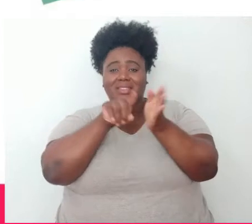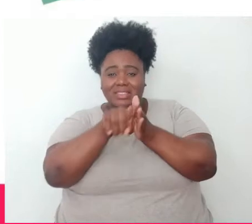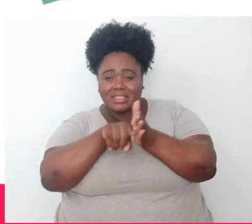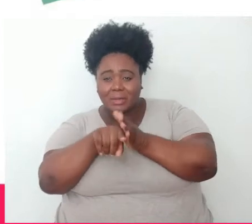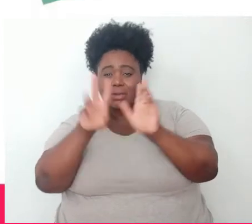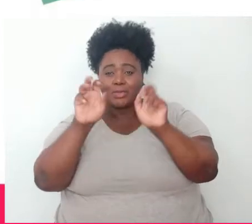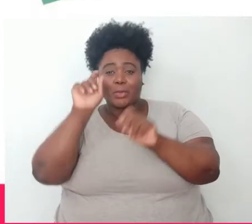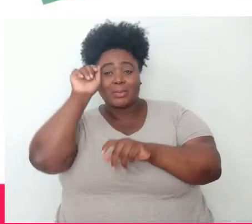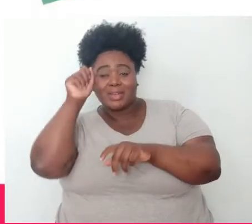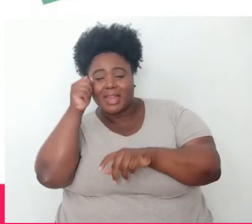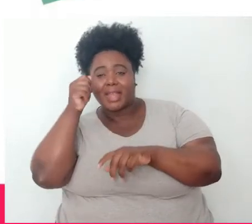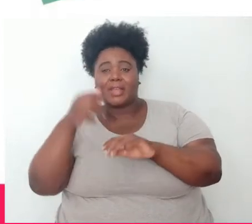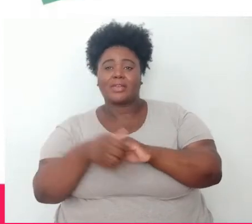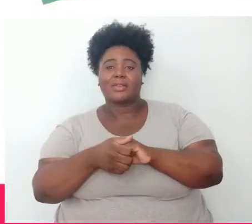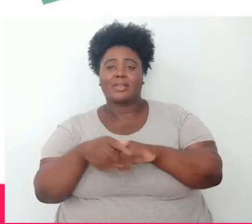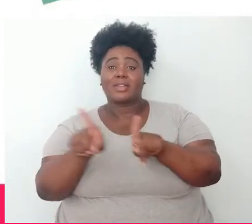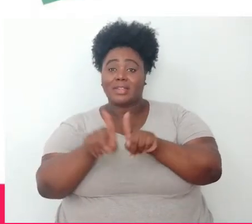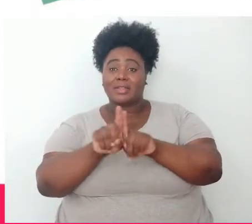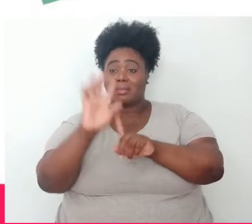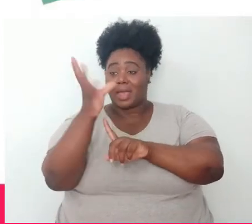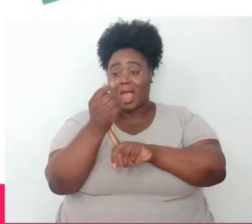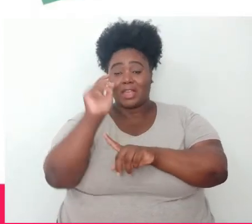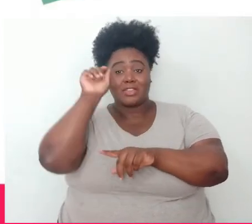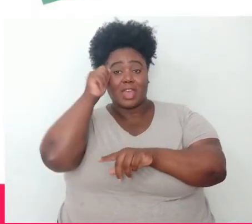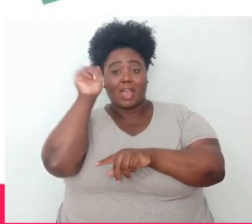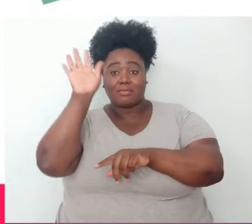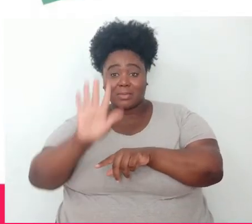sobre negritude e arte afro-brasileira,